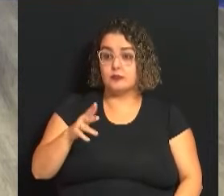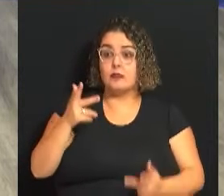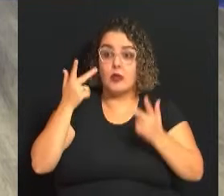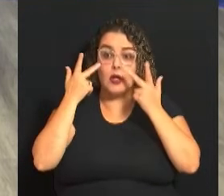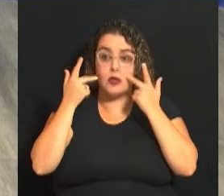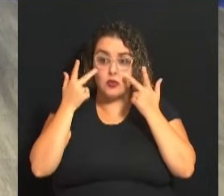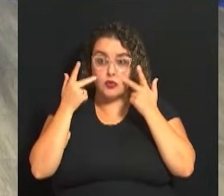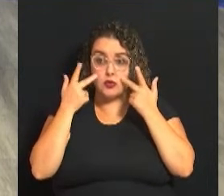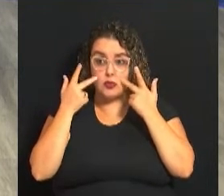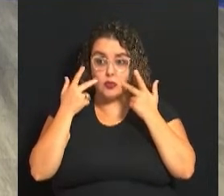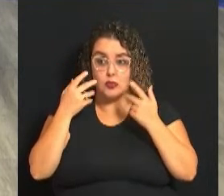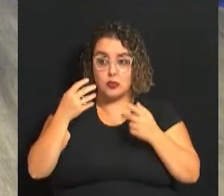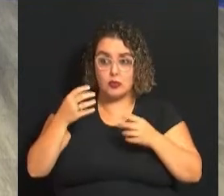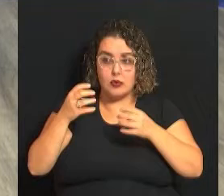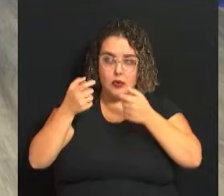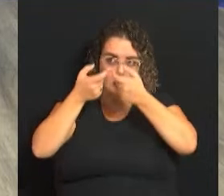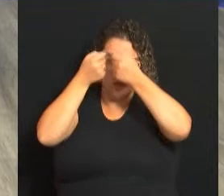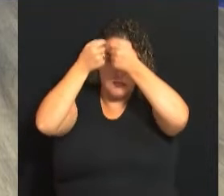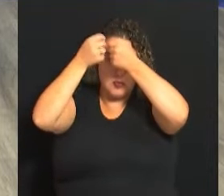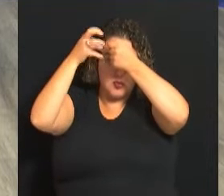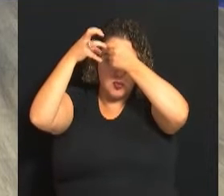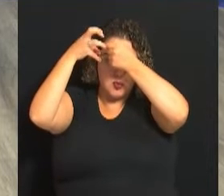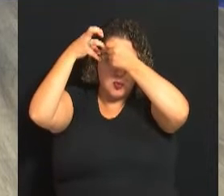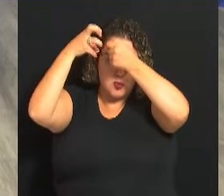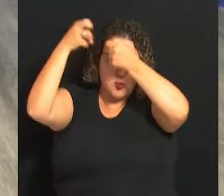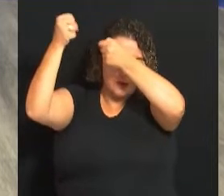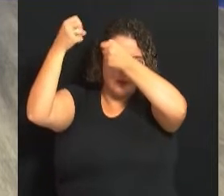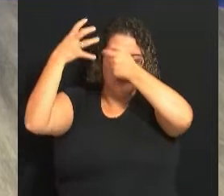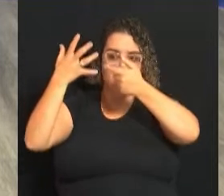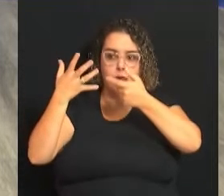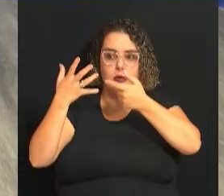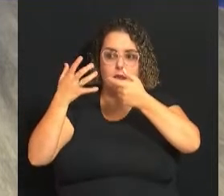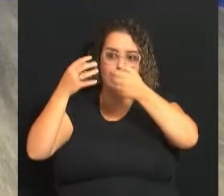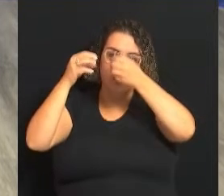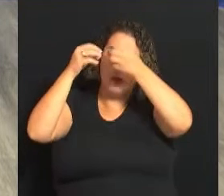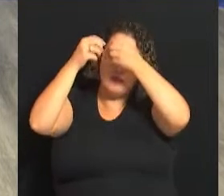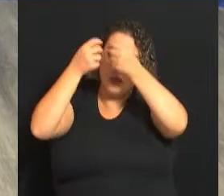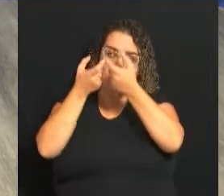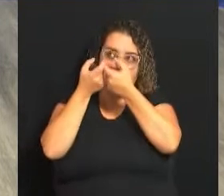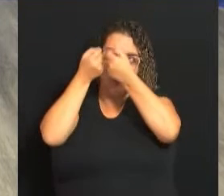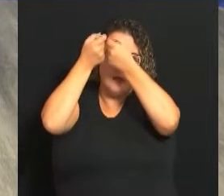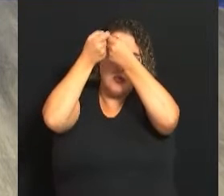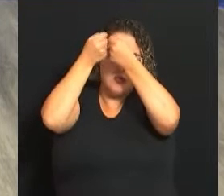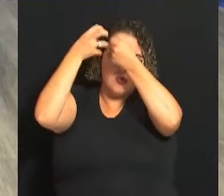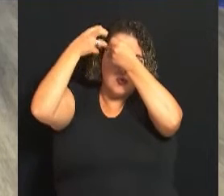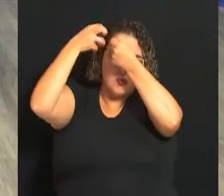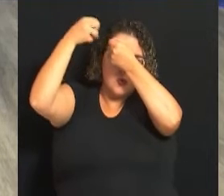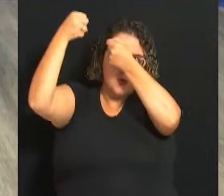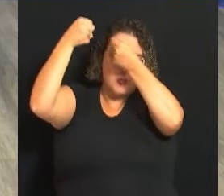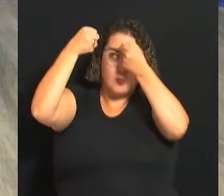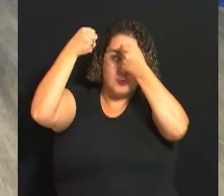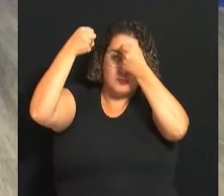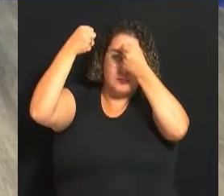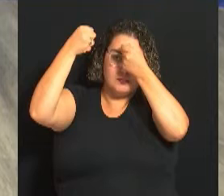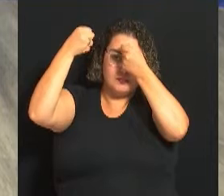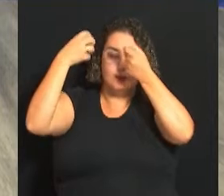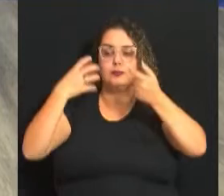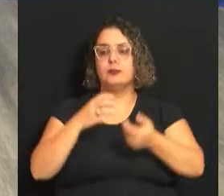retirado inteiro ou tem aí algumas situações que fica parte do tumor também? Como que